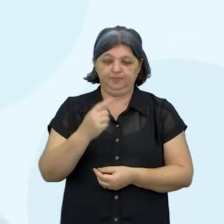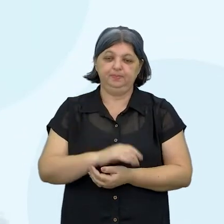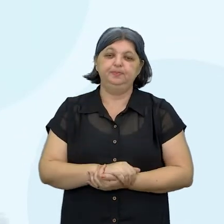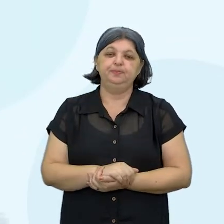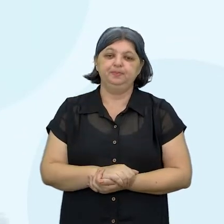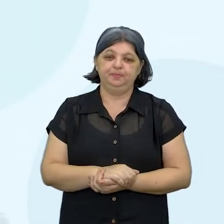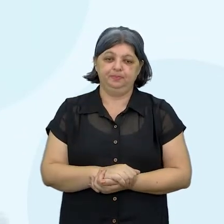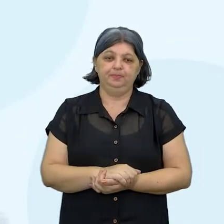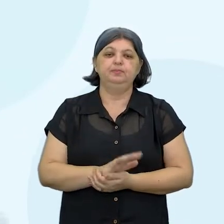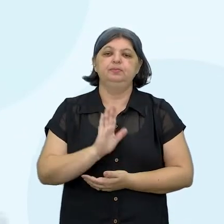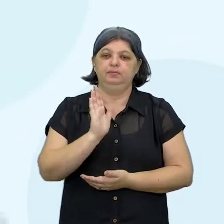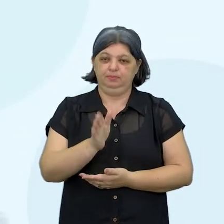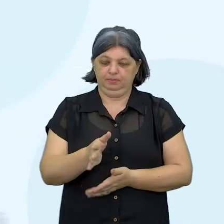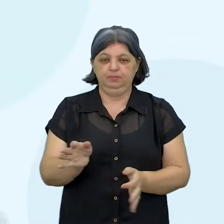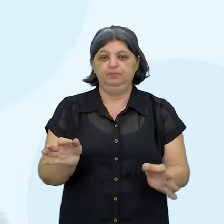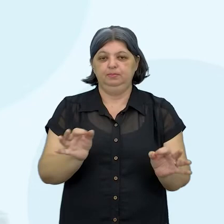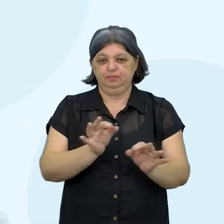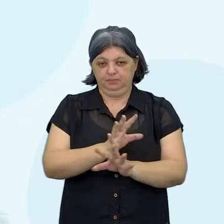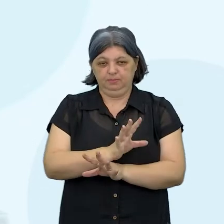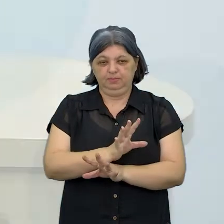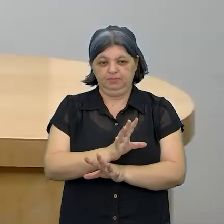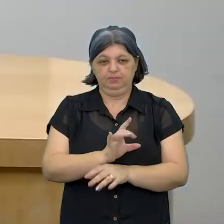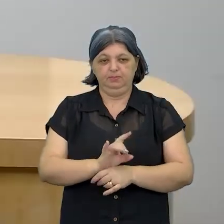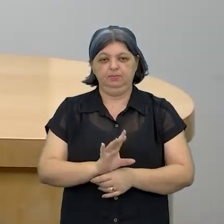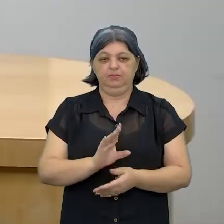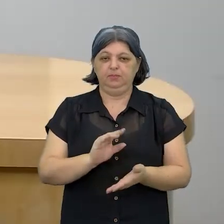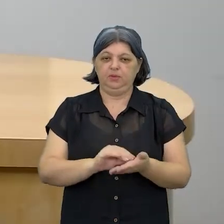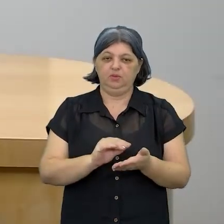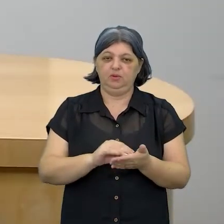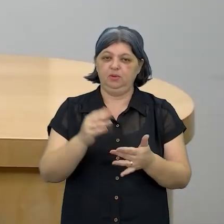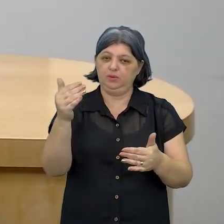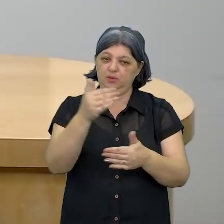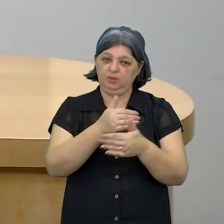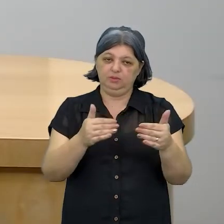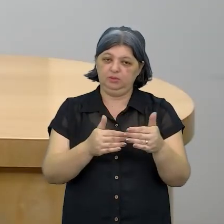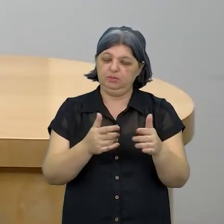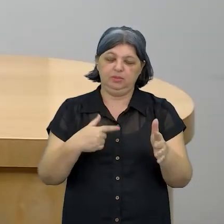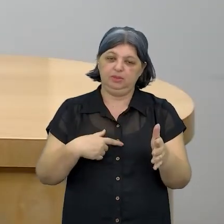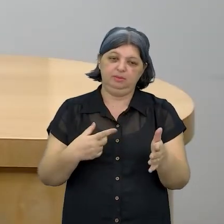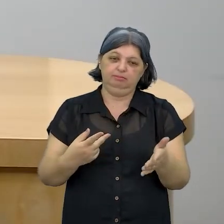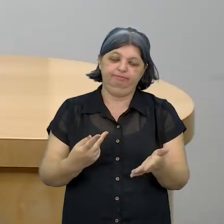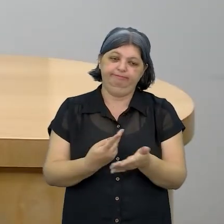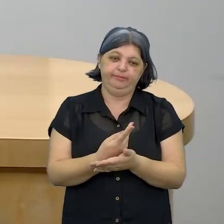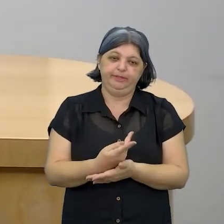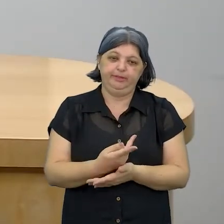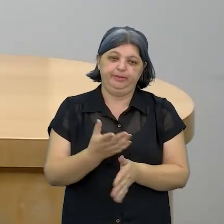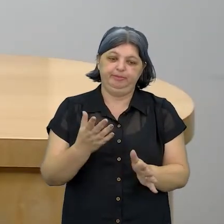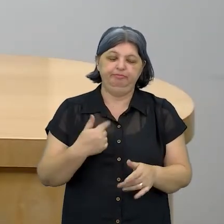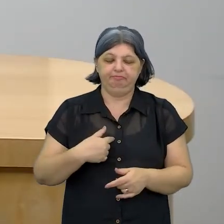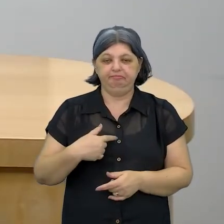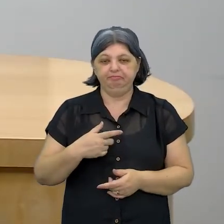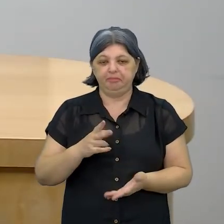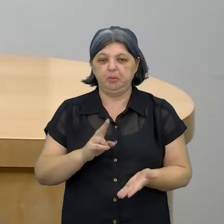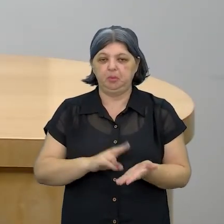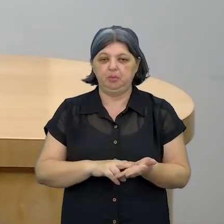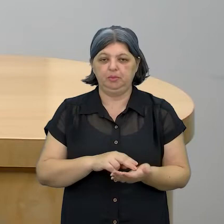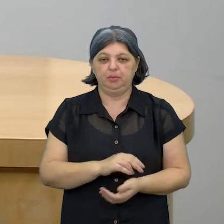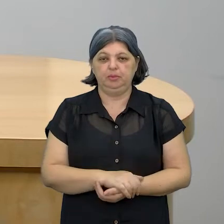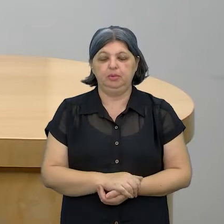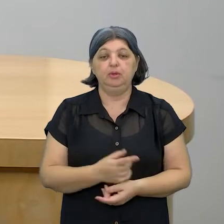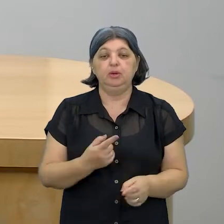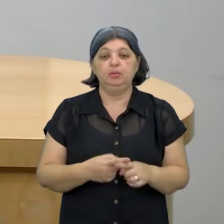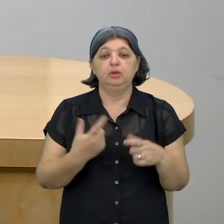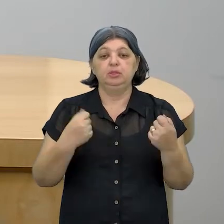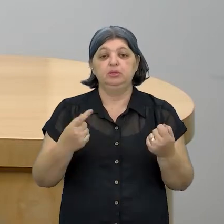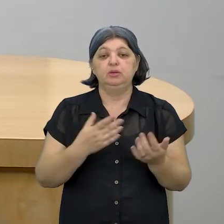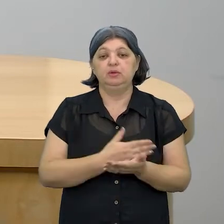aqui já faltou alguns slides, mas tudo bem, falha minha mesmo, admito, tá? Porque eu deveria